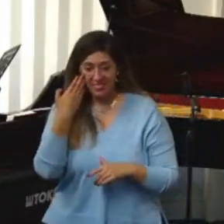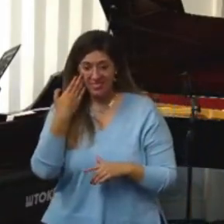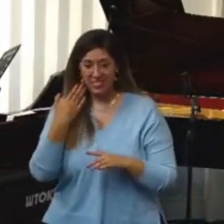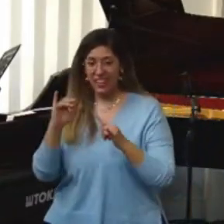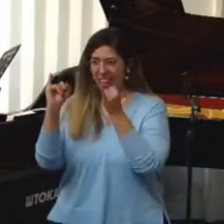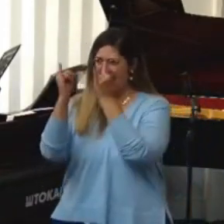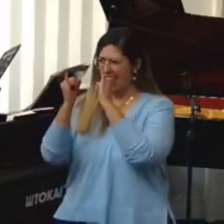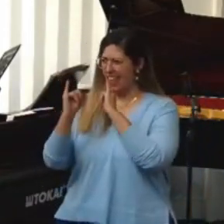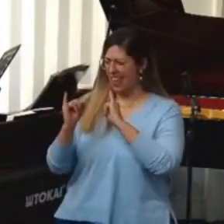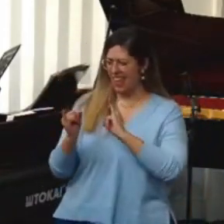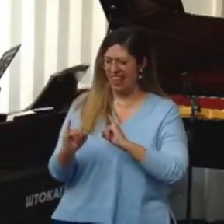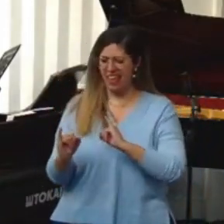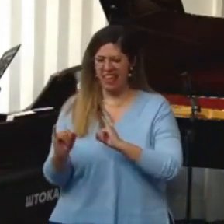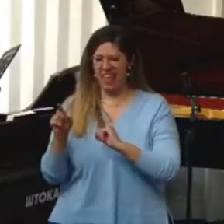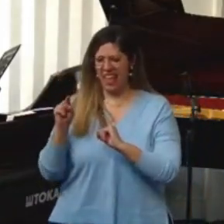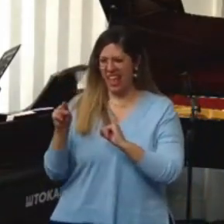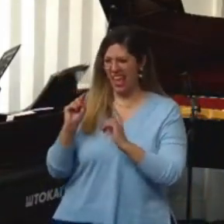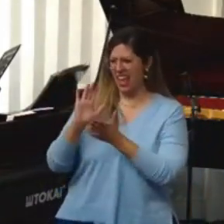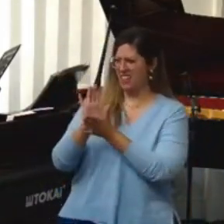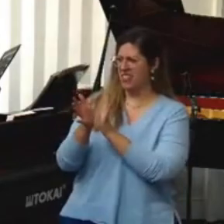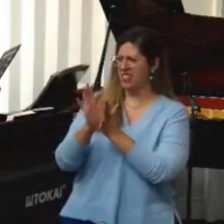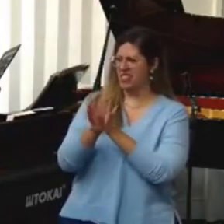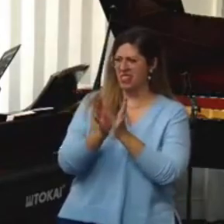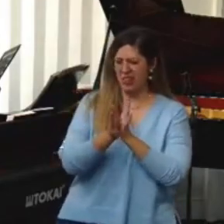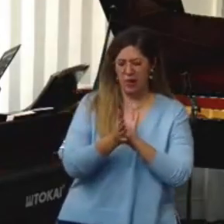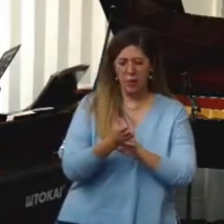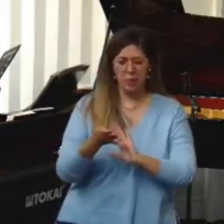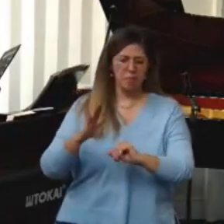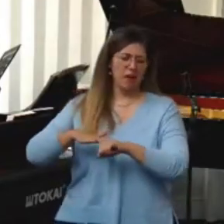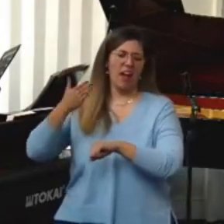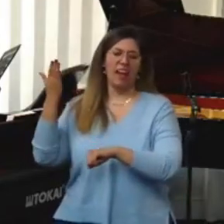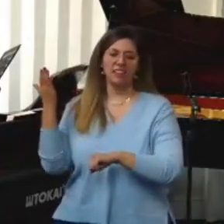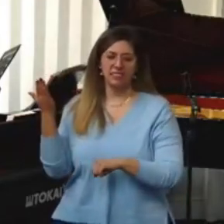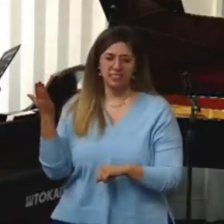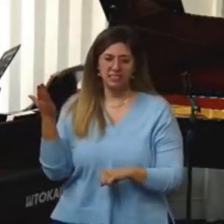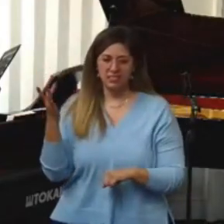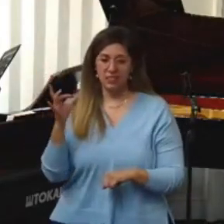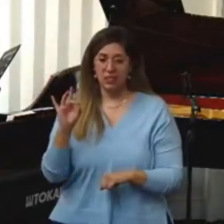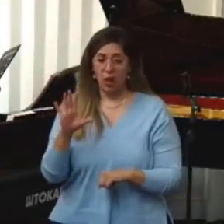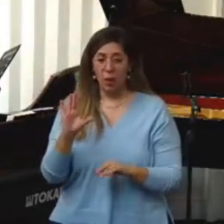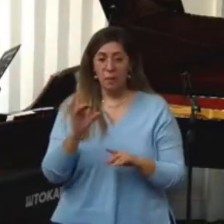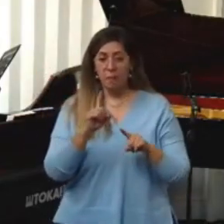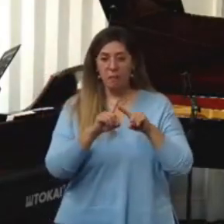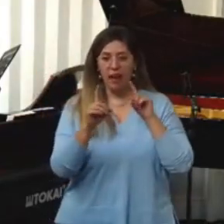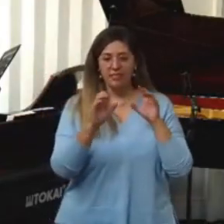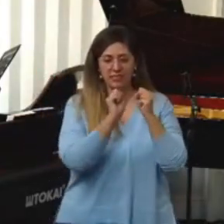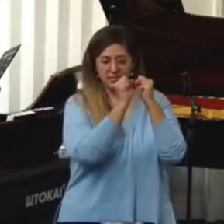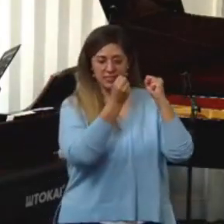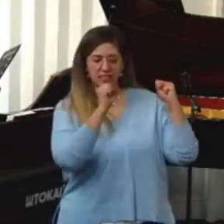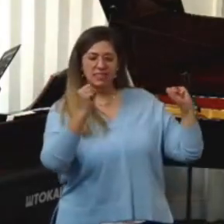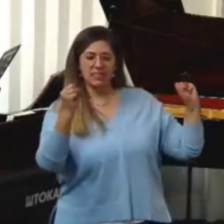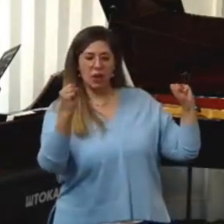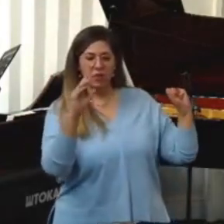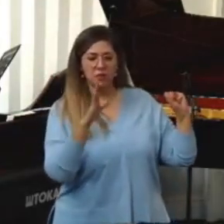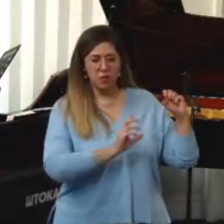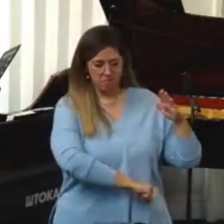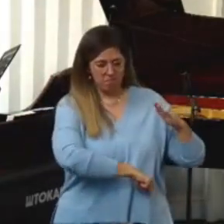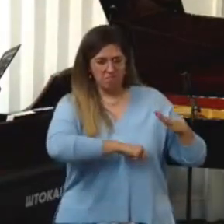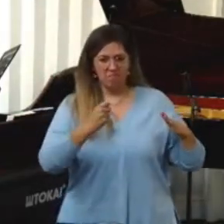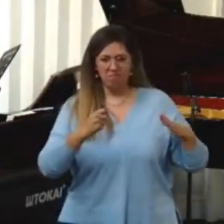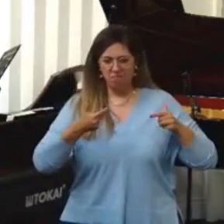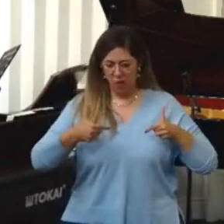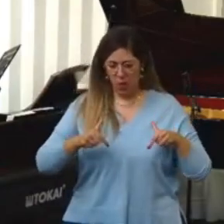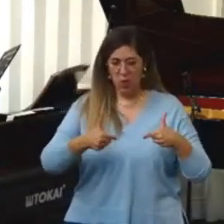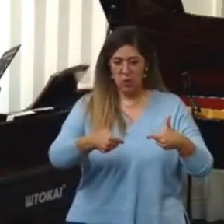os mortos, porque ele havia matado mais de 1000, só com uma queixada de um animal morto.